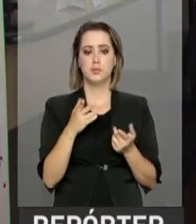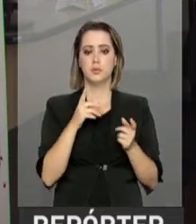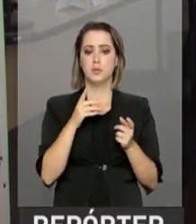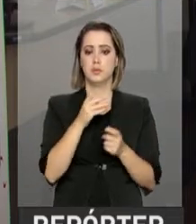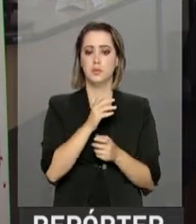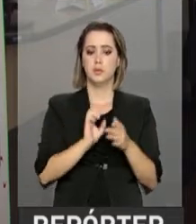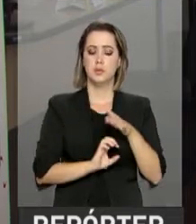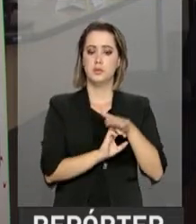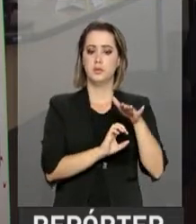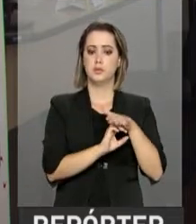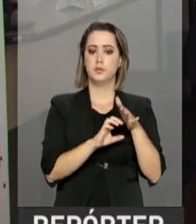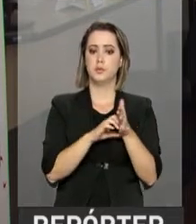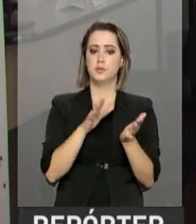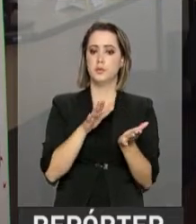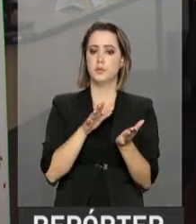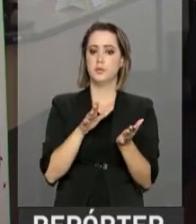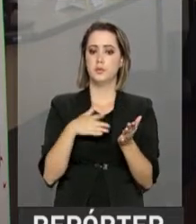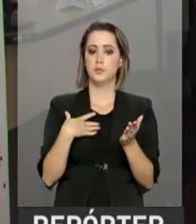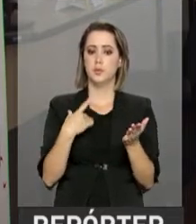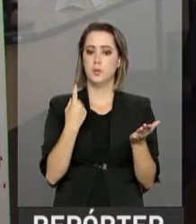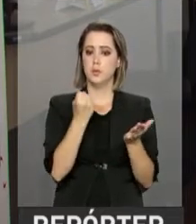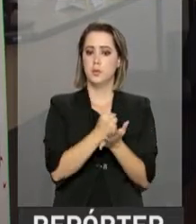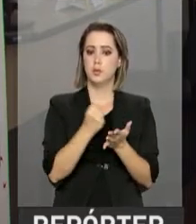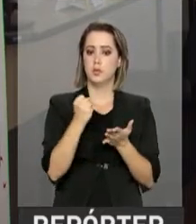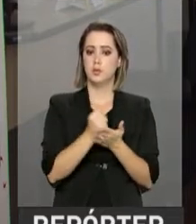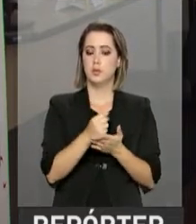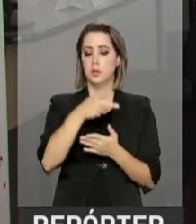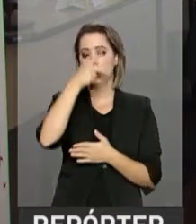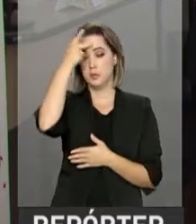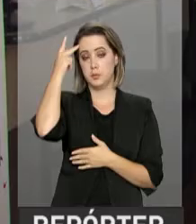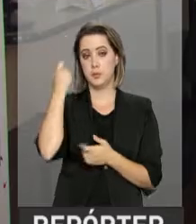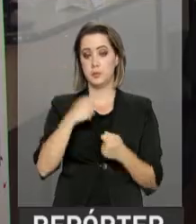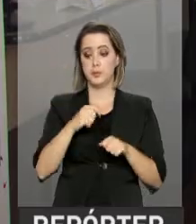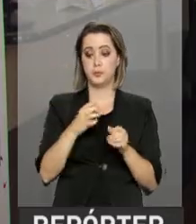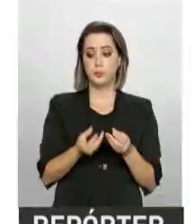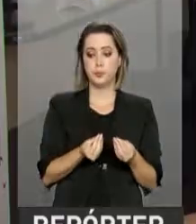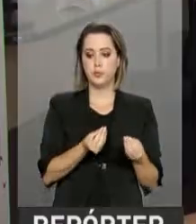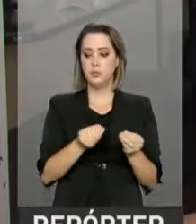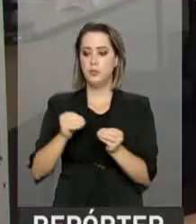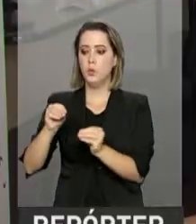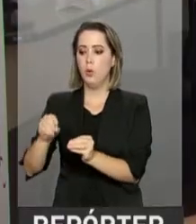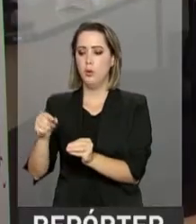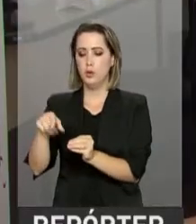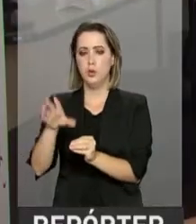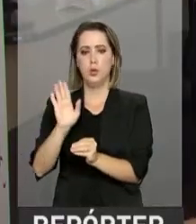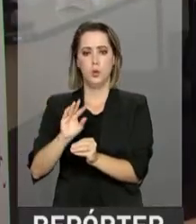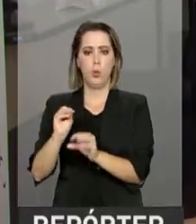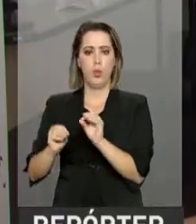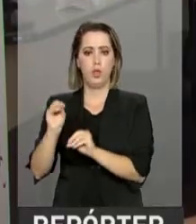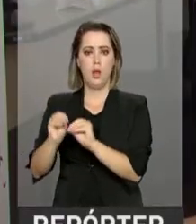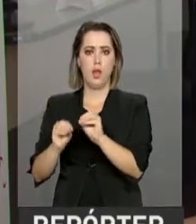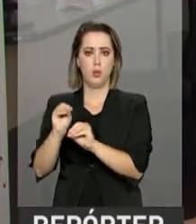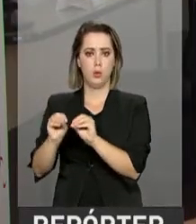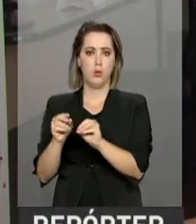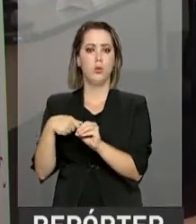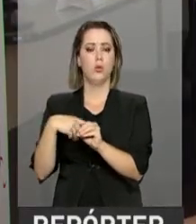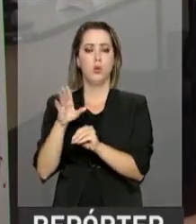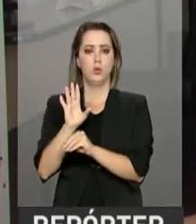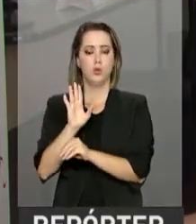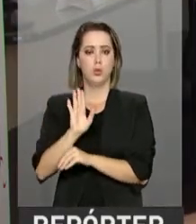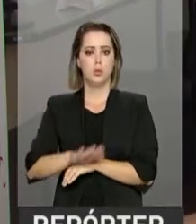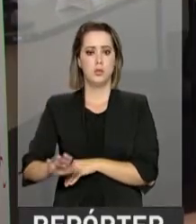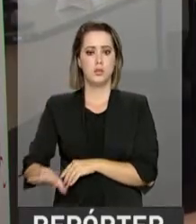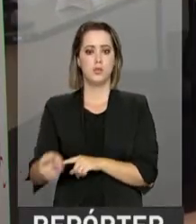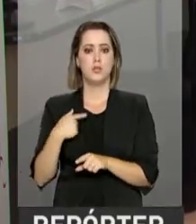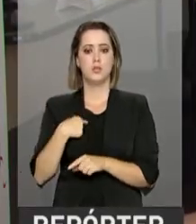estão admitindo, né, funcionários, as mães e os pais têm que deixar os filhos para poderem trabalhar. A gente está pensando, inclusive, em abrir uma filial já. Eu